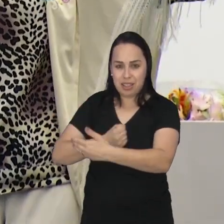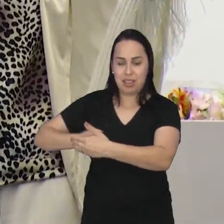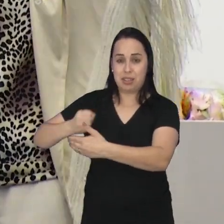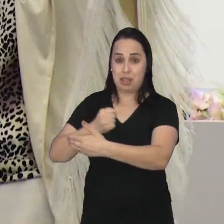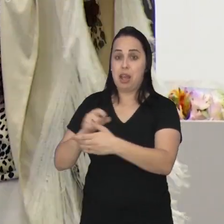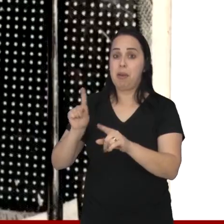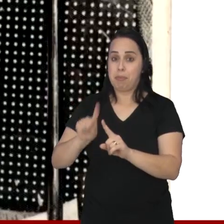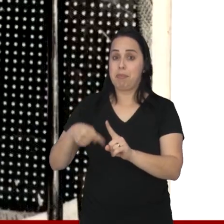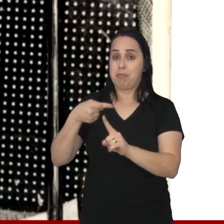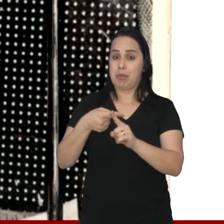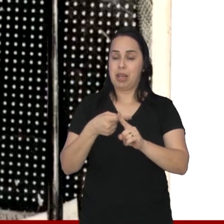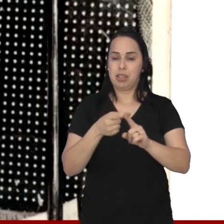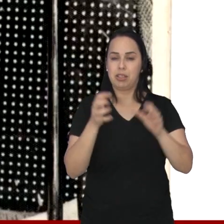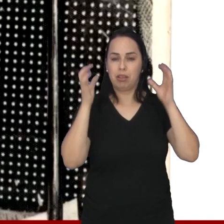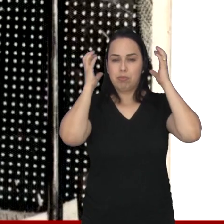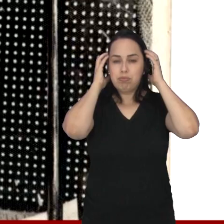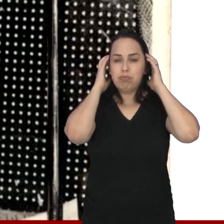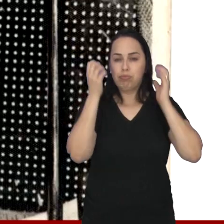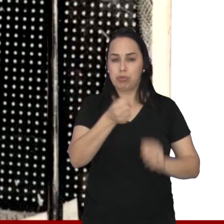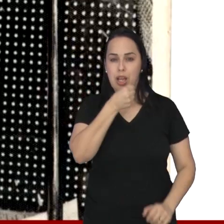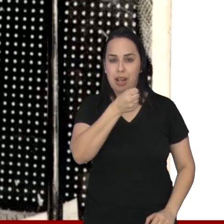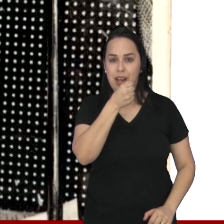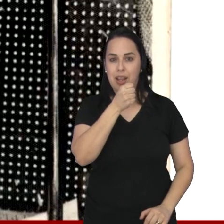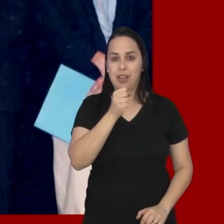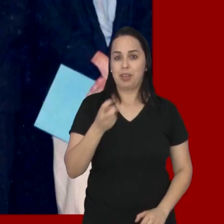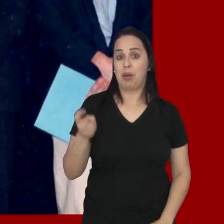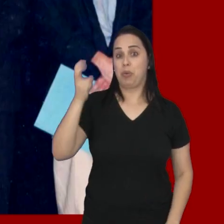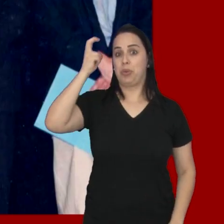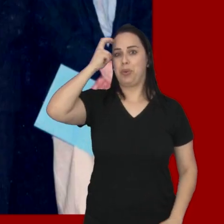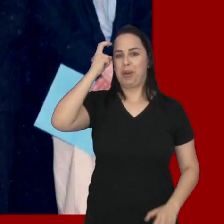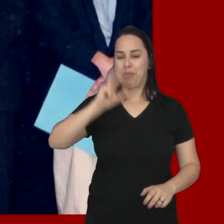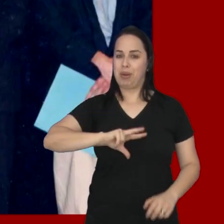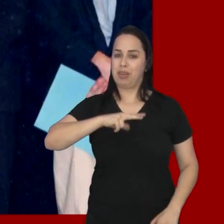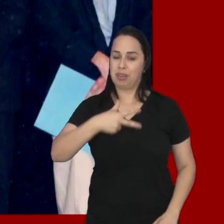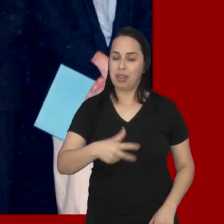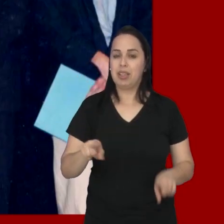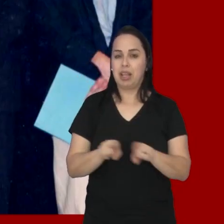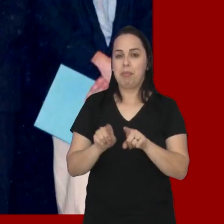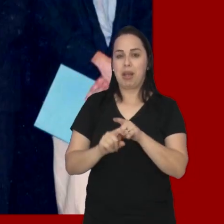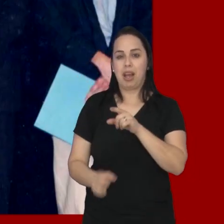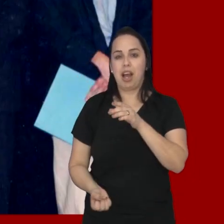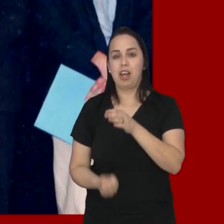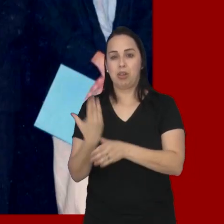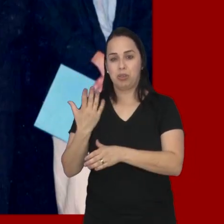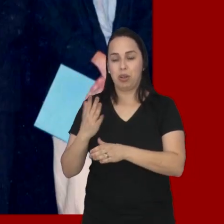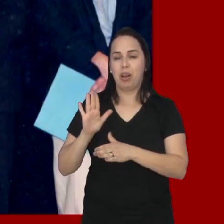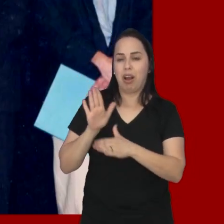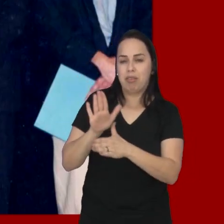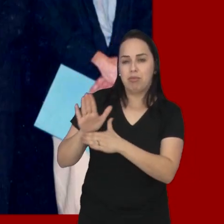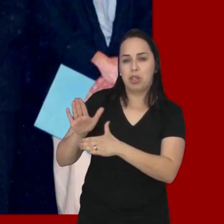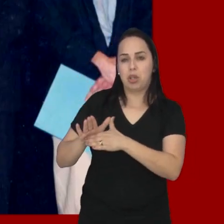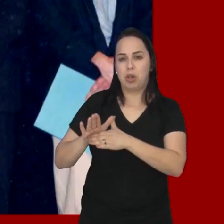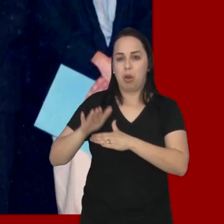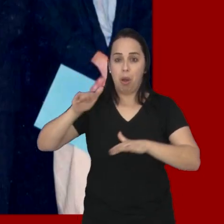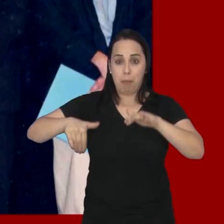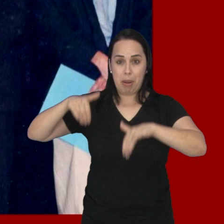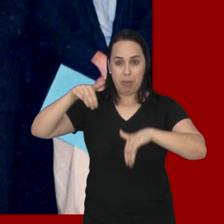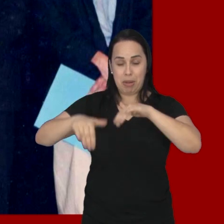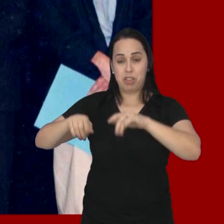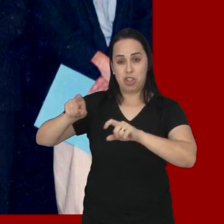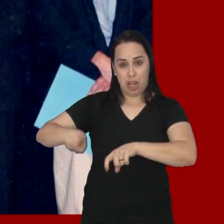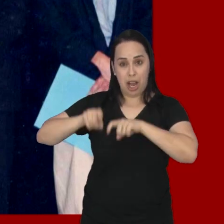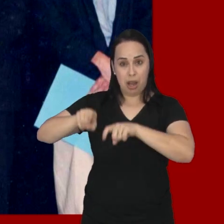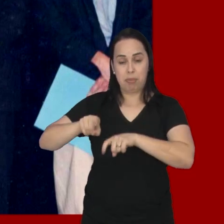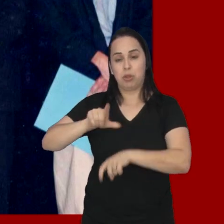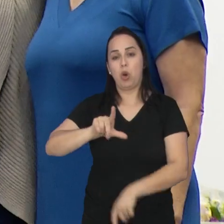Lourdes comandou um programa de rádio sobre a cultura portuguesa e também participou da fundação do Clube de Campo Luso Brasileiro, do qual